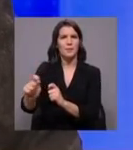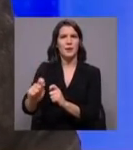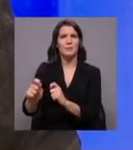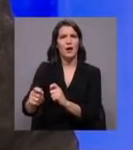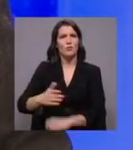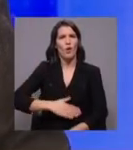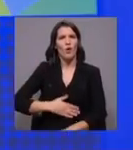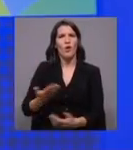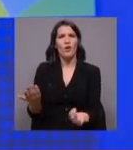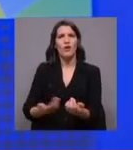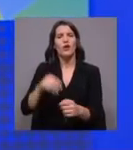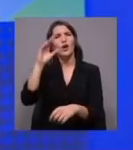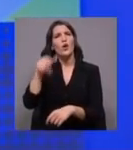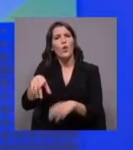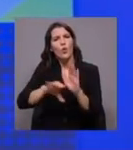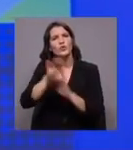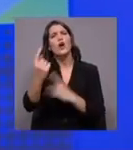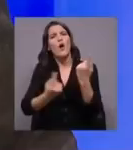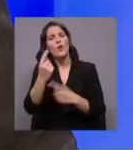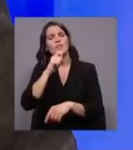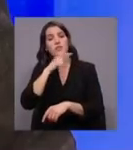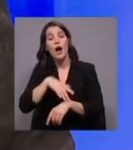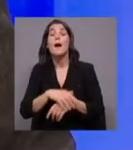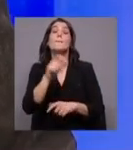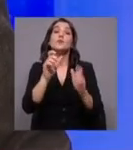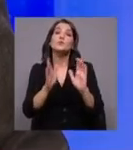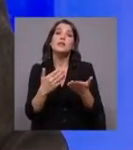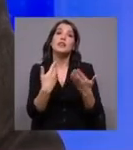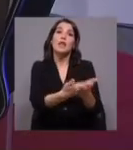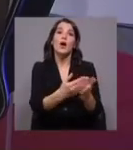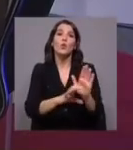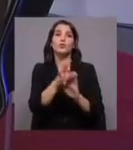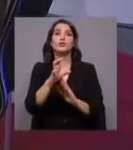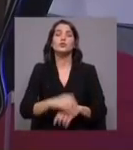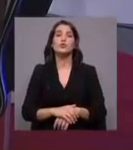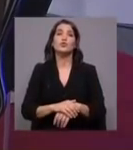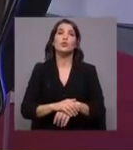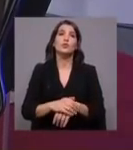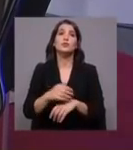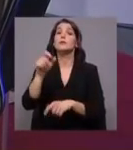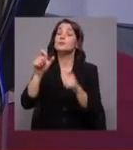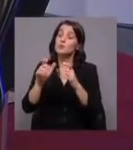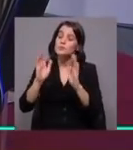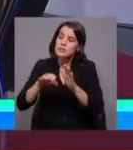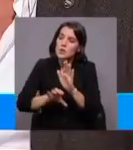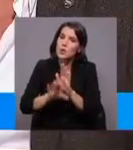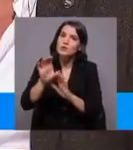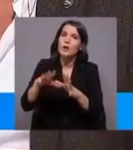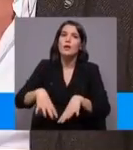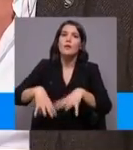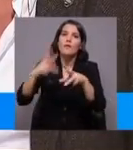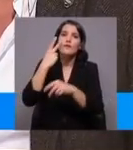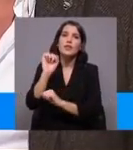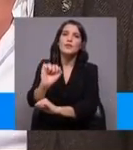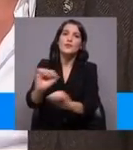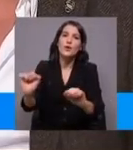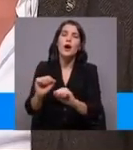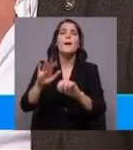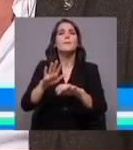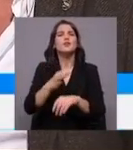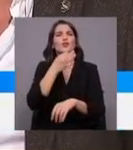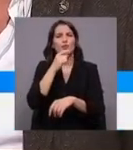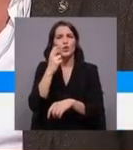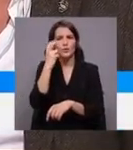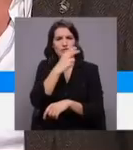sugerimos perguntam saudável de Indiana alguns não tem condições é que o João agora a pessoa que o seu coração se desenvolver a sua própria vida mas o fazer